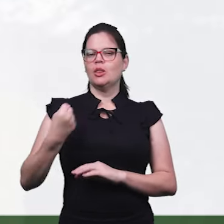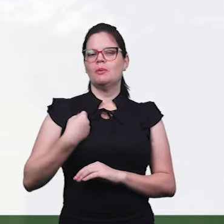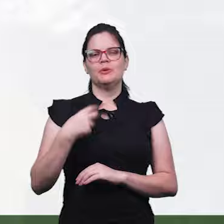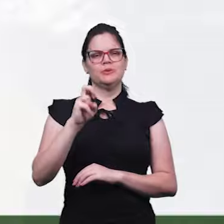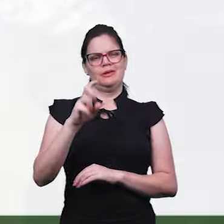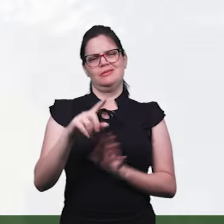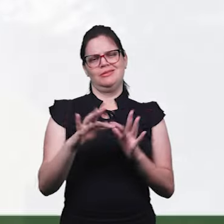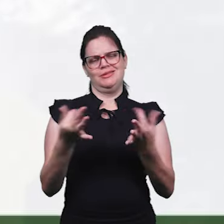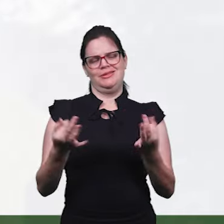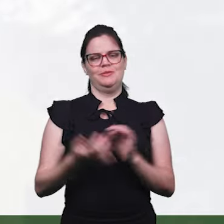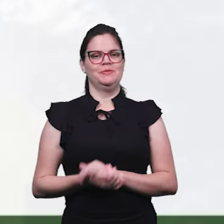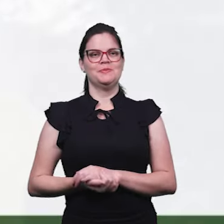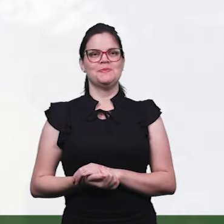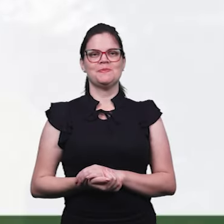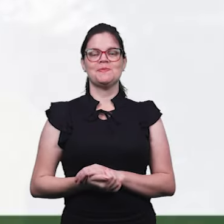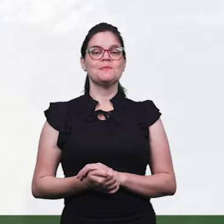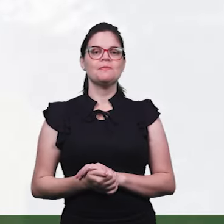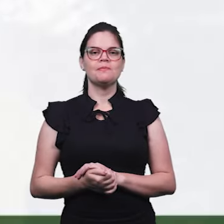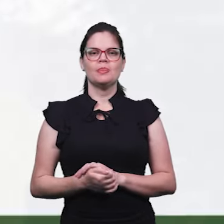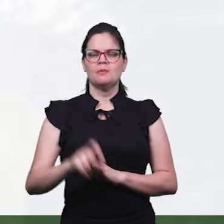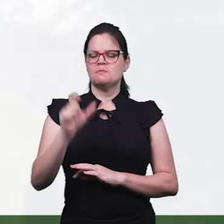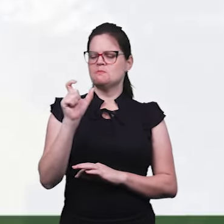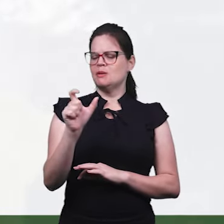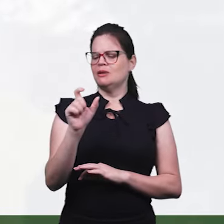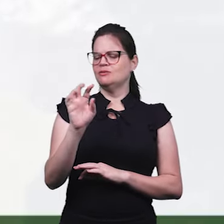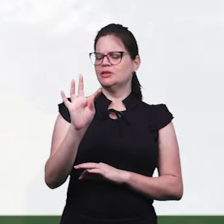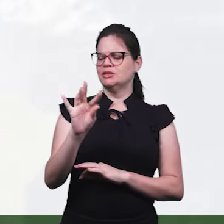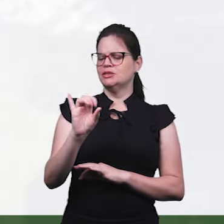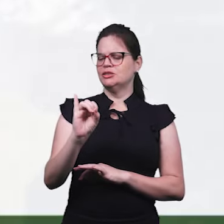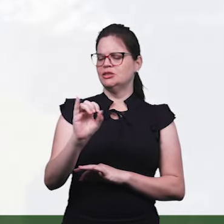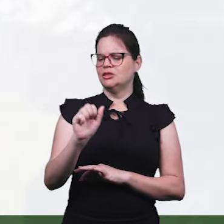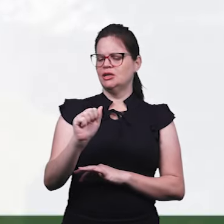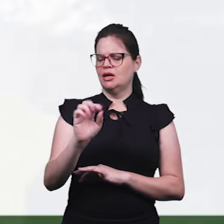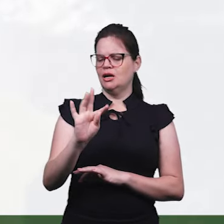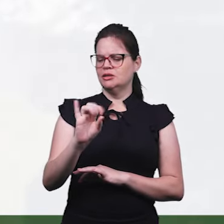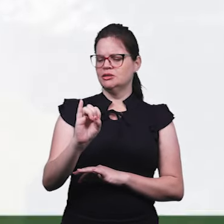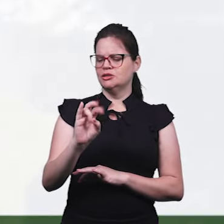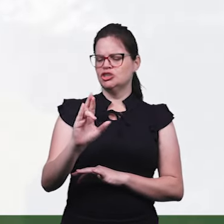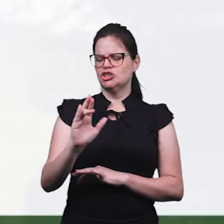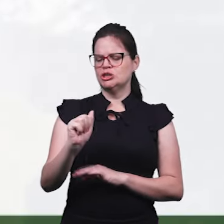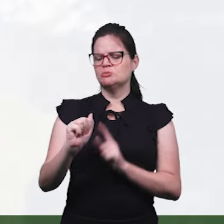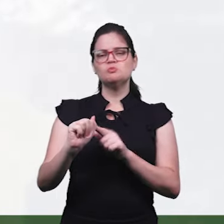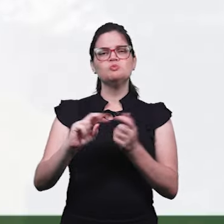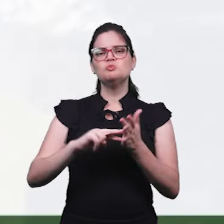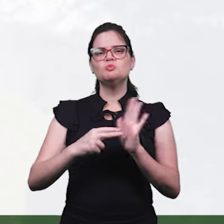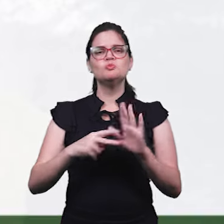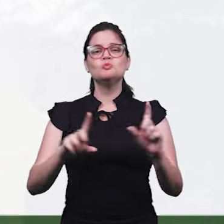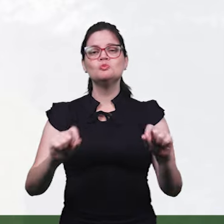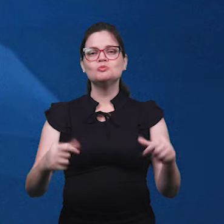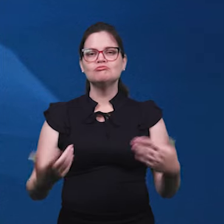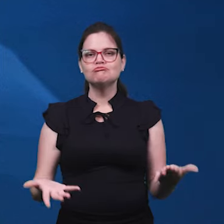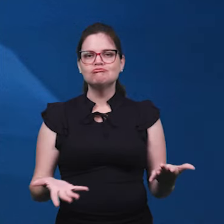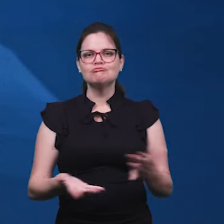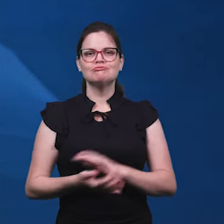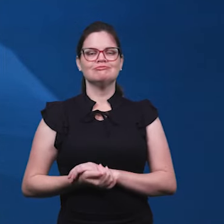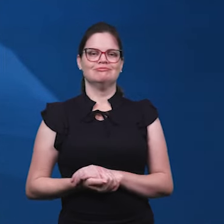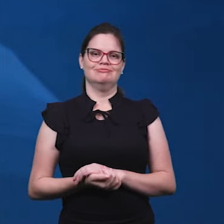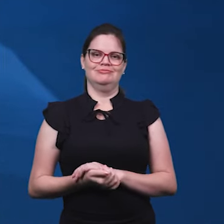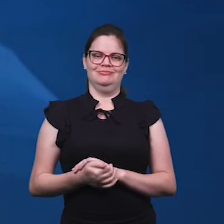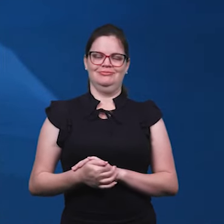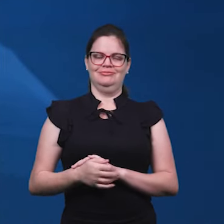assim: qual o significado do nome Tiatira? Comente a sua resposta. Quem vai nos dar essa